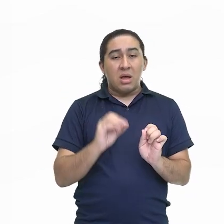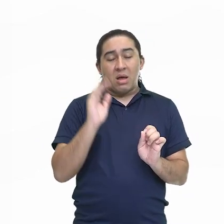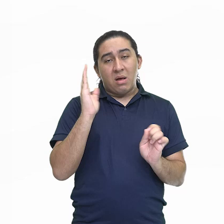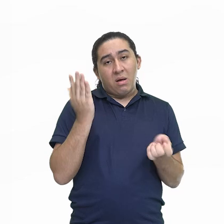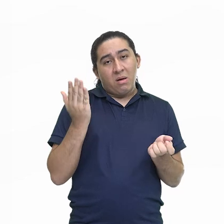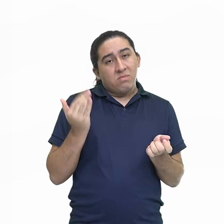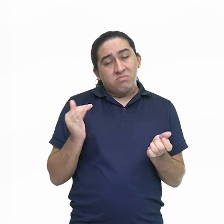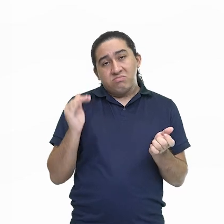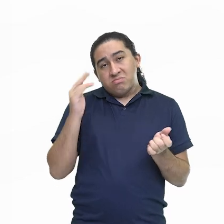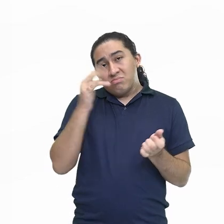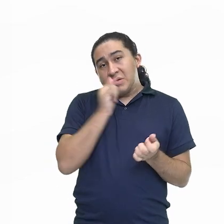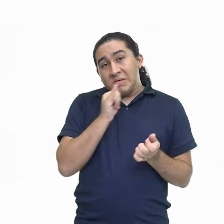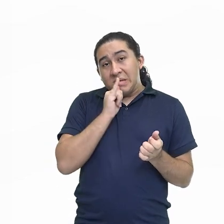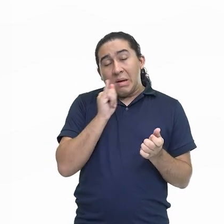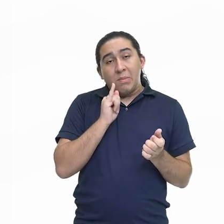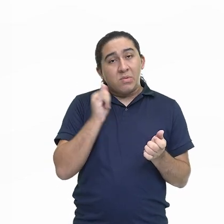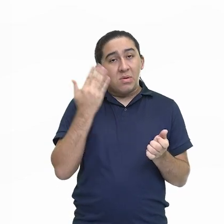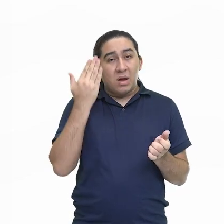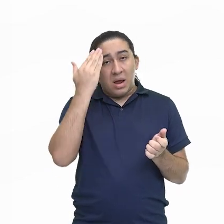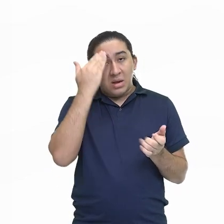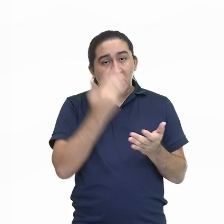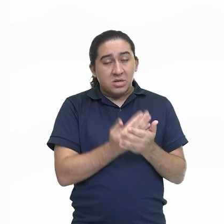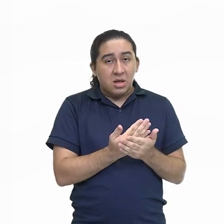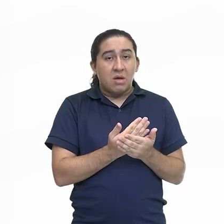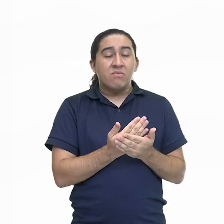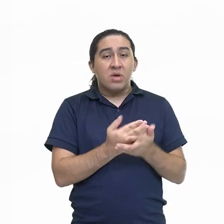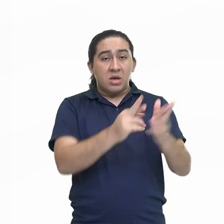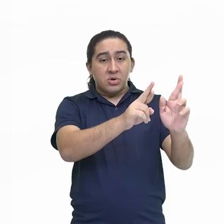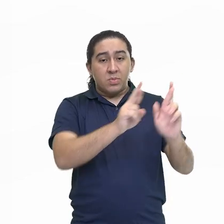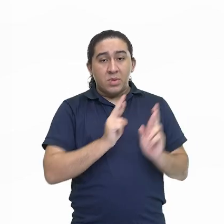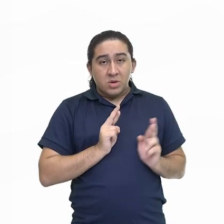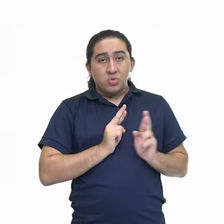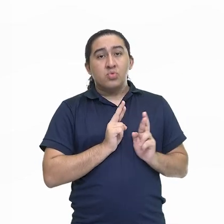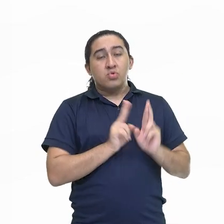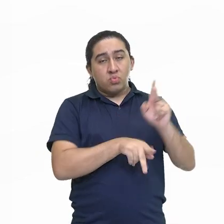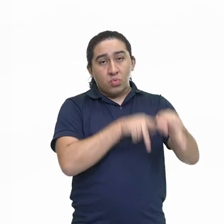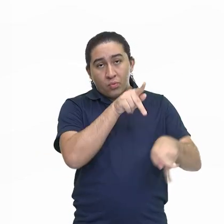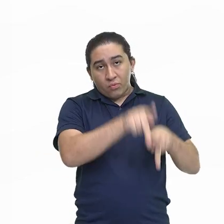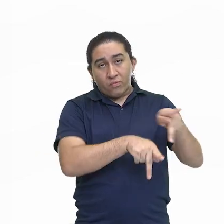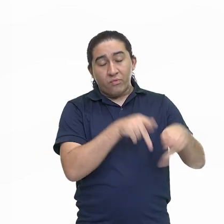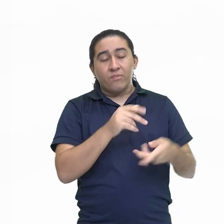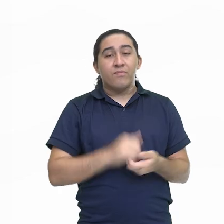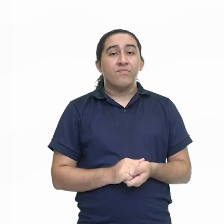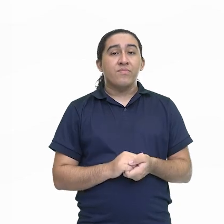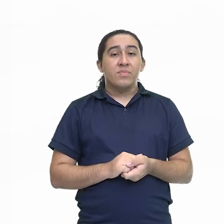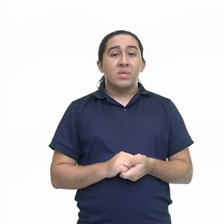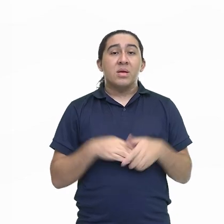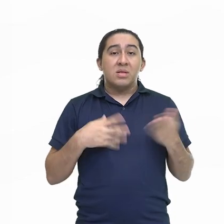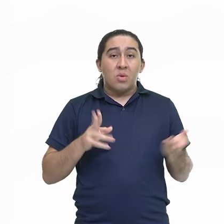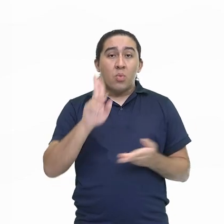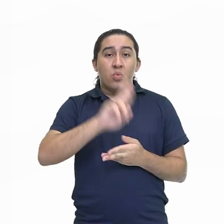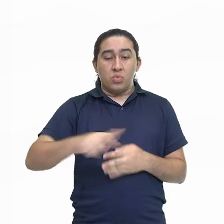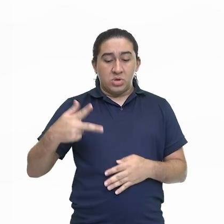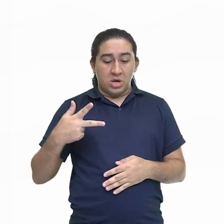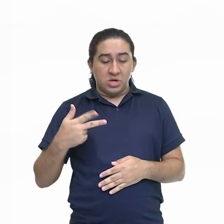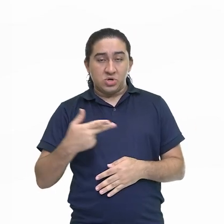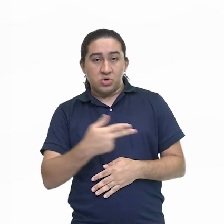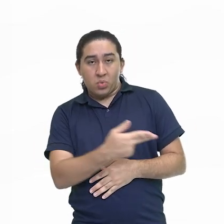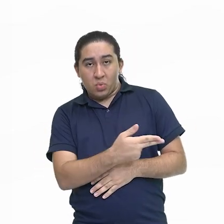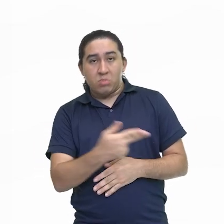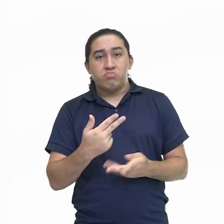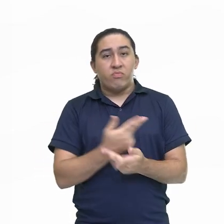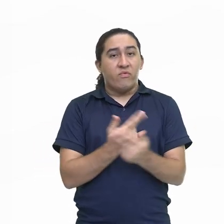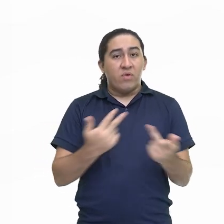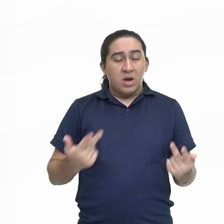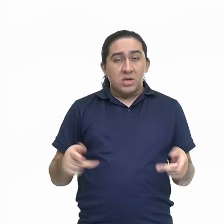confiança que tinha. Então aí nós temos justamente essa questão de ela utilizar tesouro, explorando a vulnerabilidade